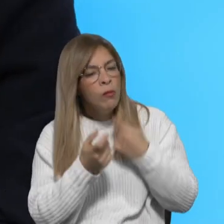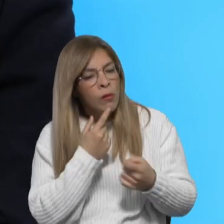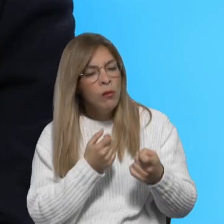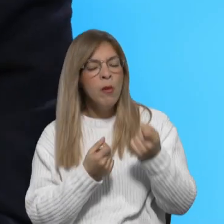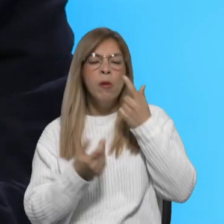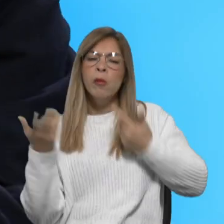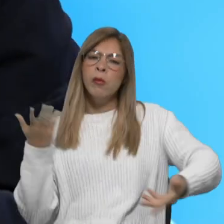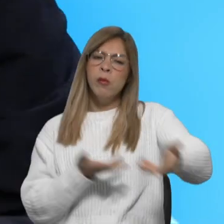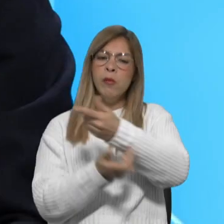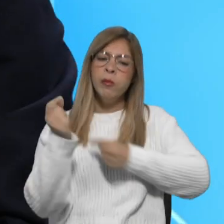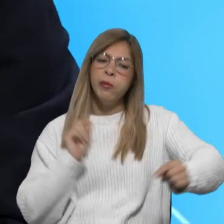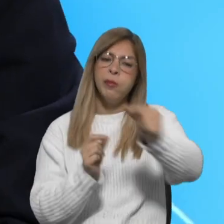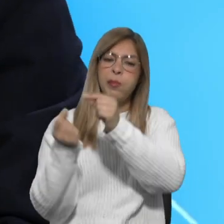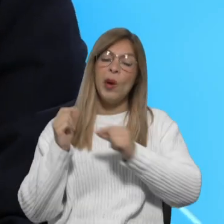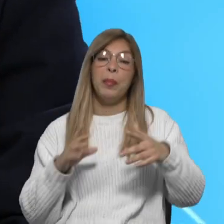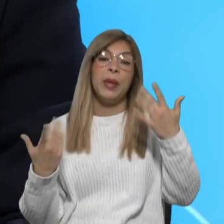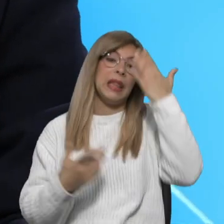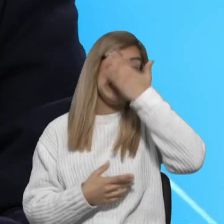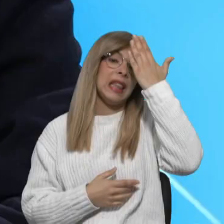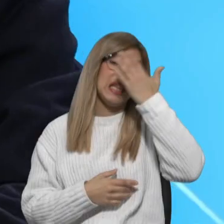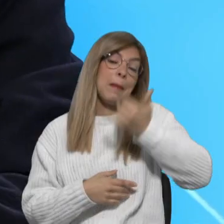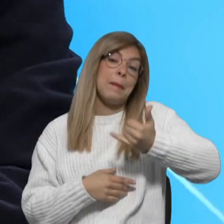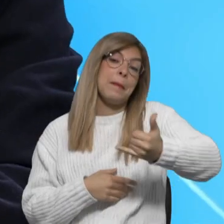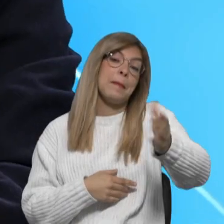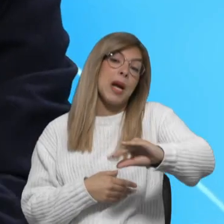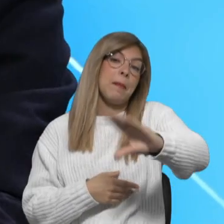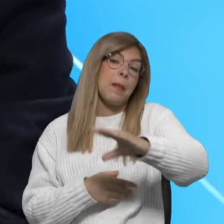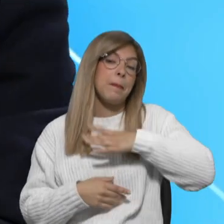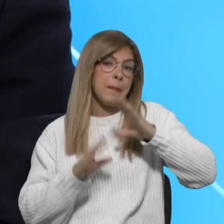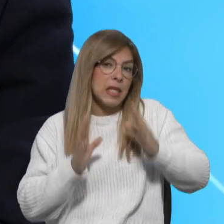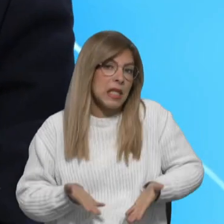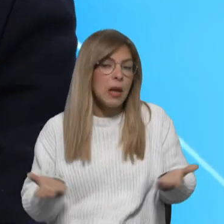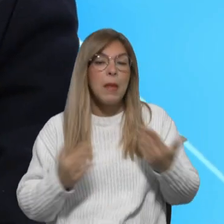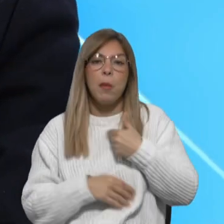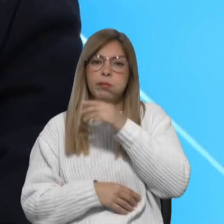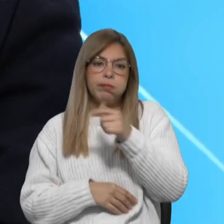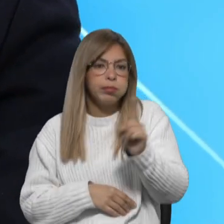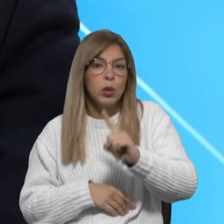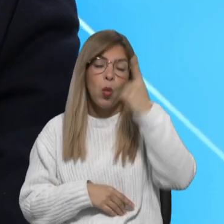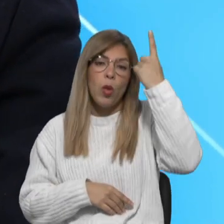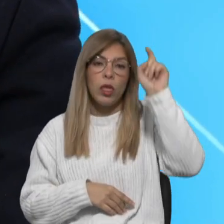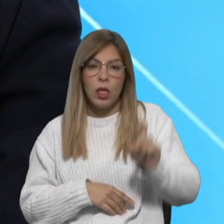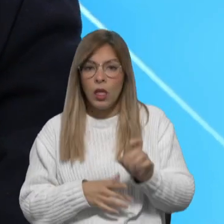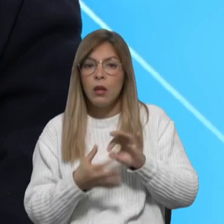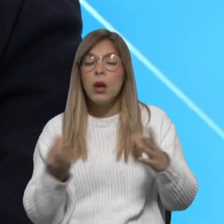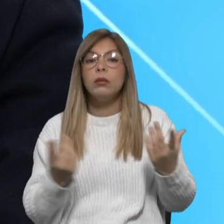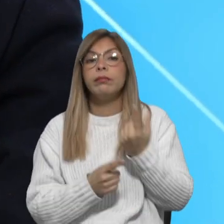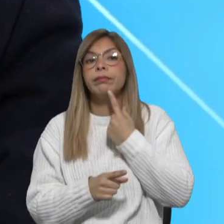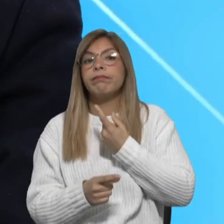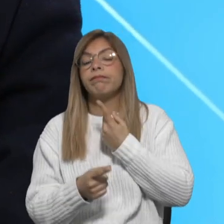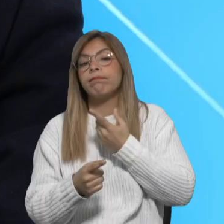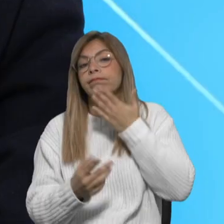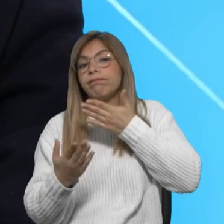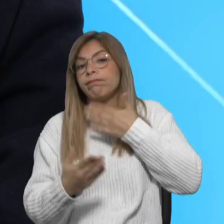quanto seria possível, precisávamos de mais dias para conseguir fazer isso, mas aquele que é possível num único dia.